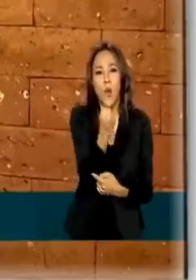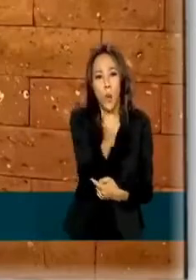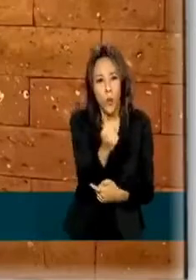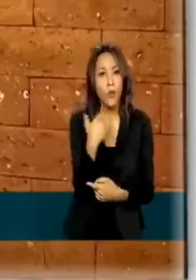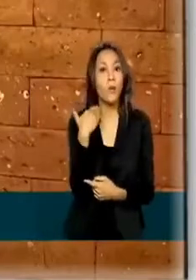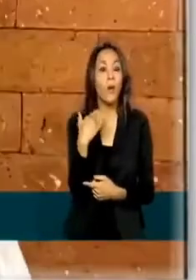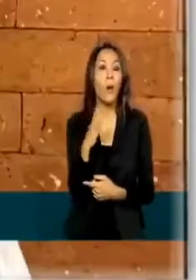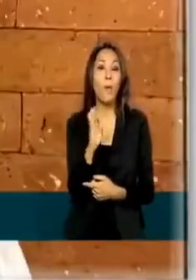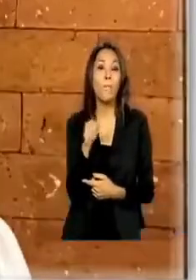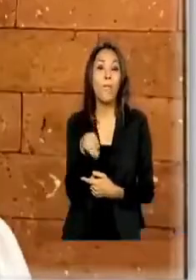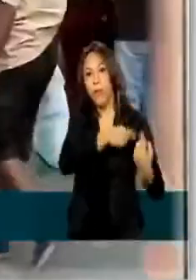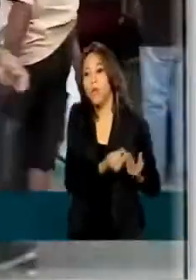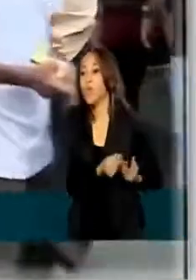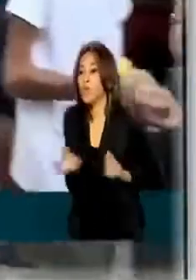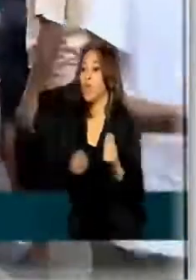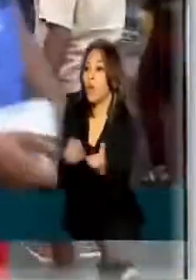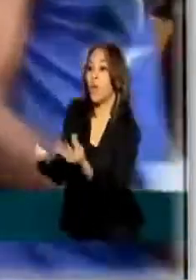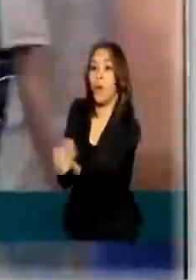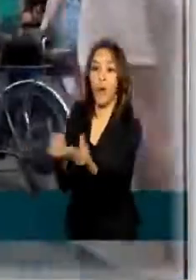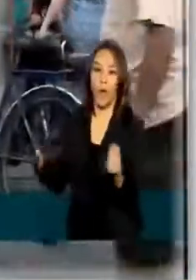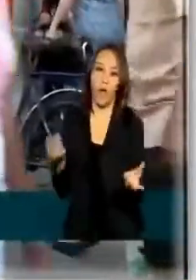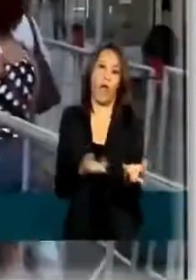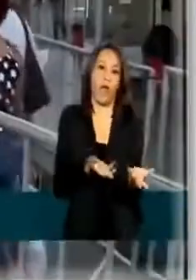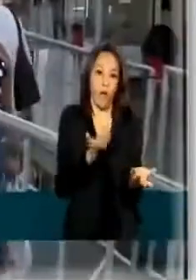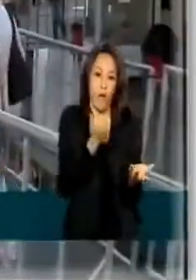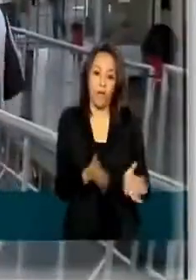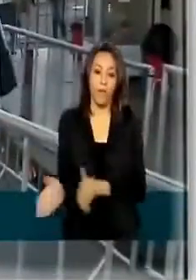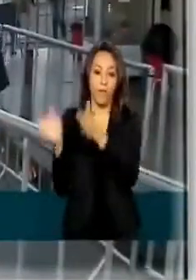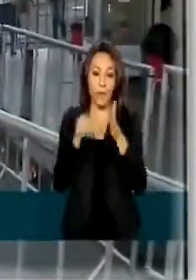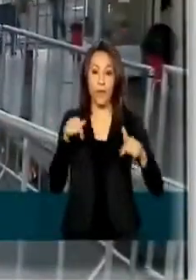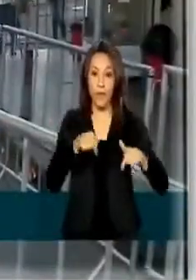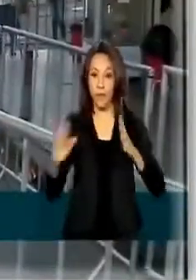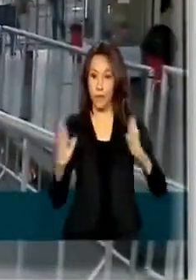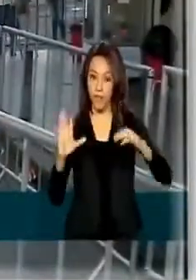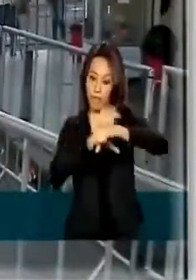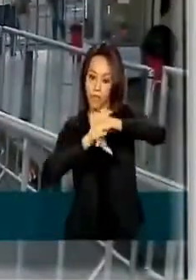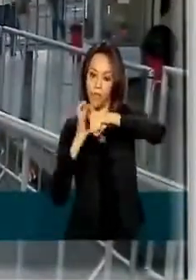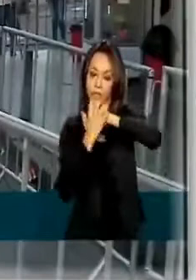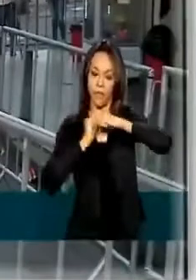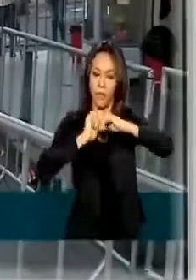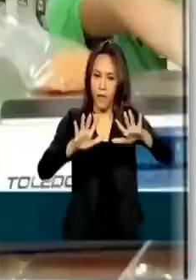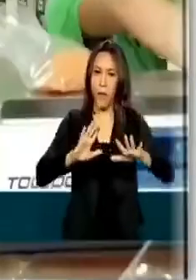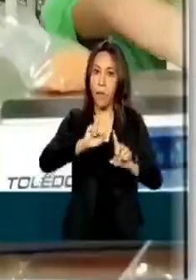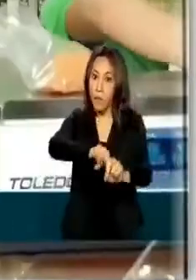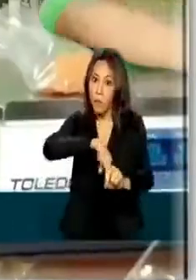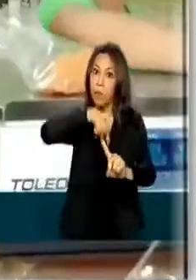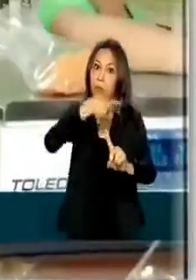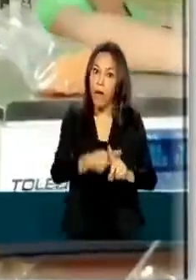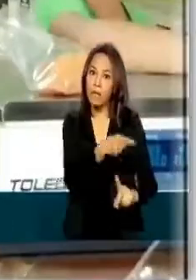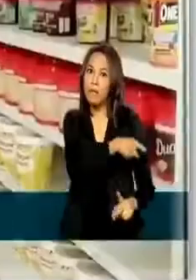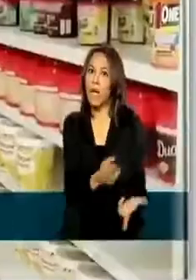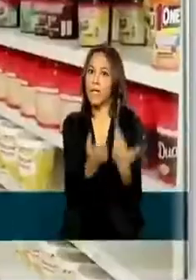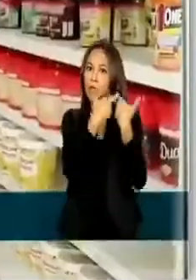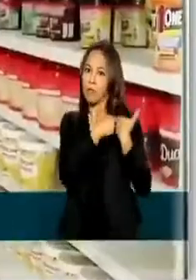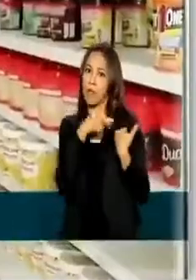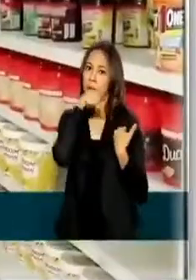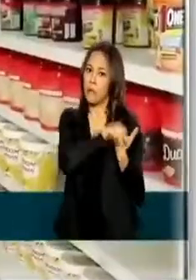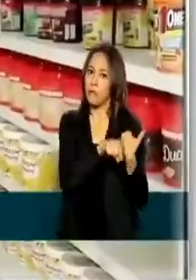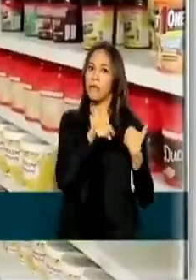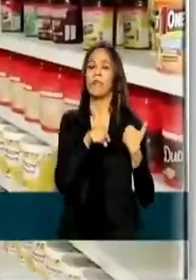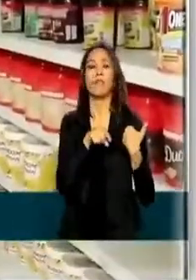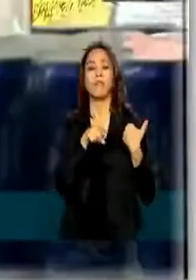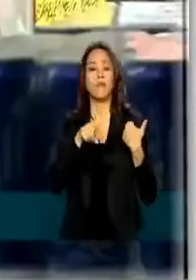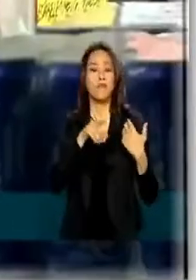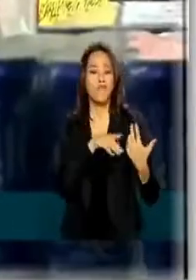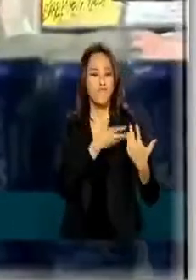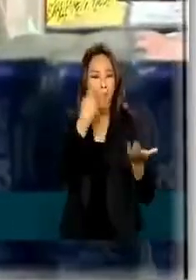o consumo. Em 2019, eles redistribuíram nada mais do que 50 mil toneladas de alimentos e